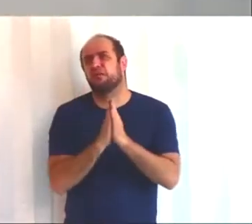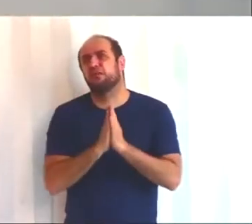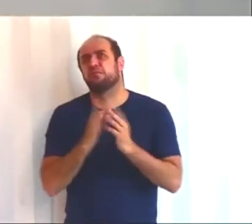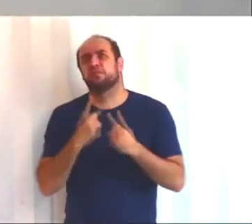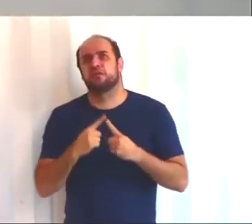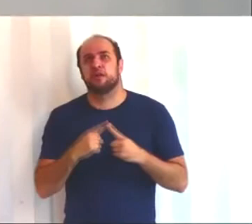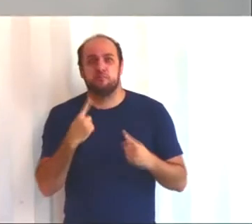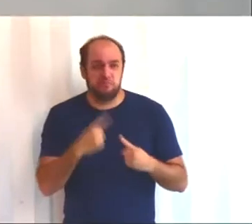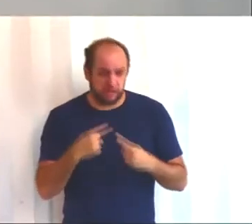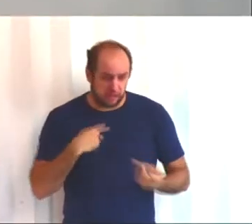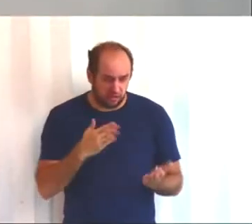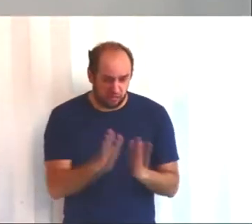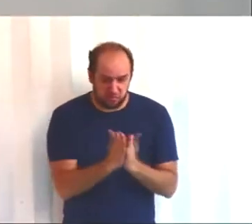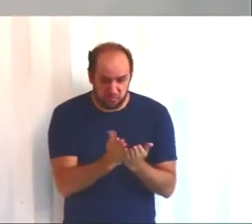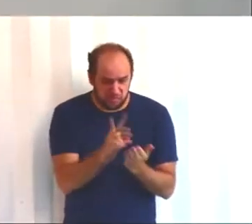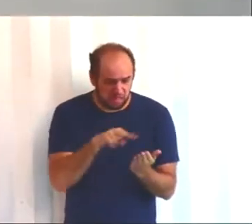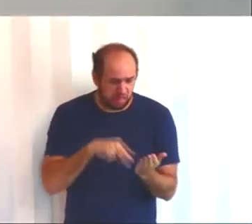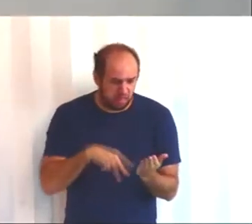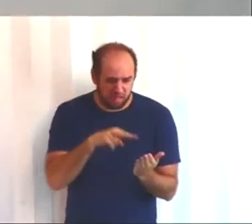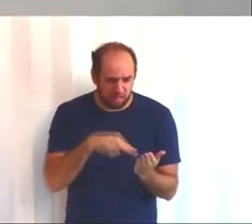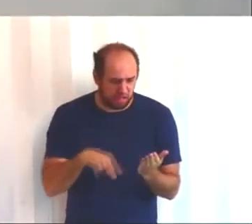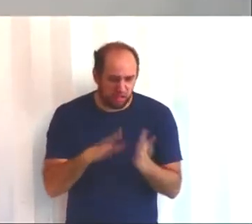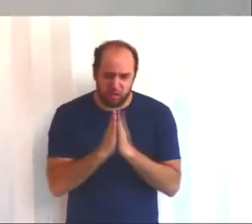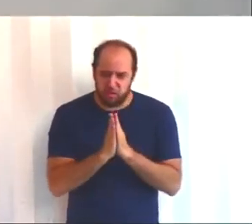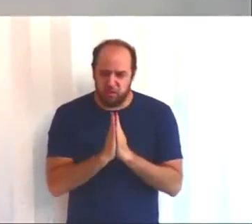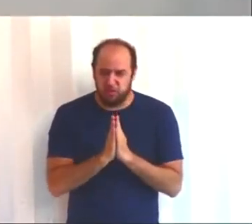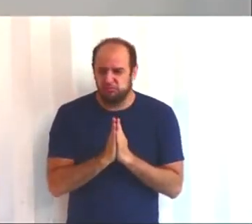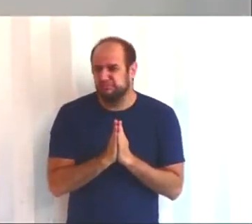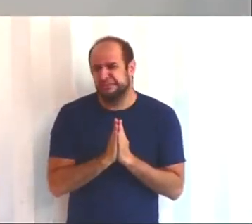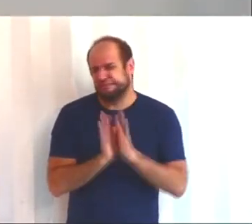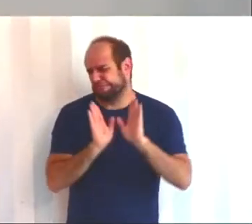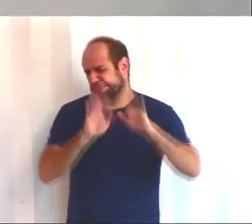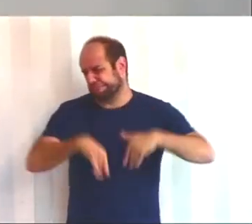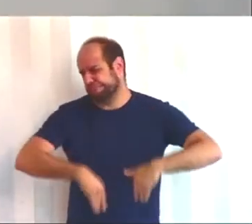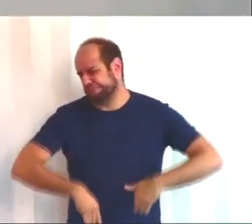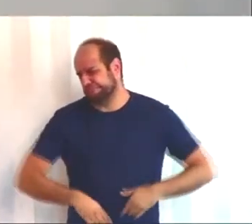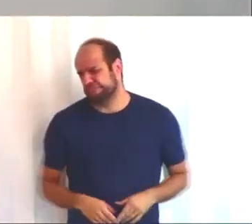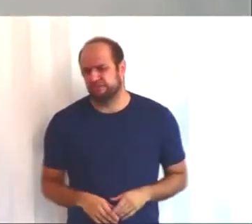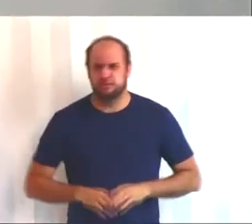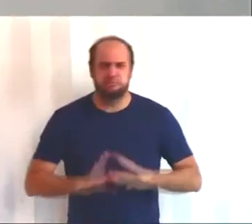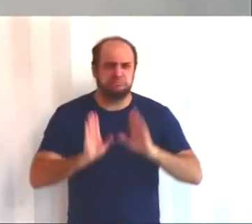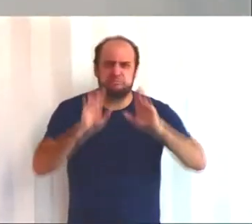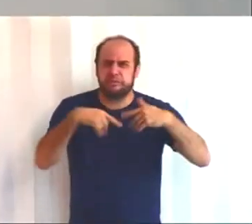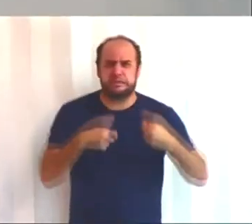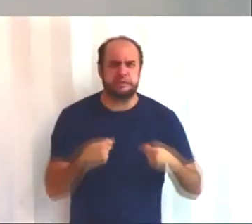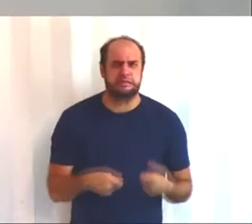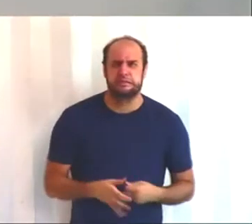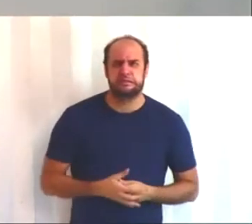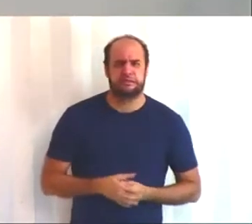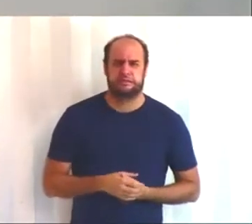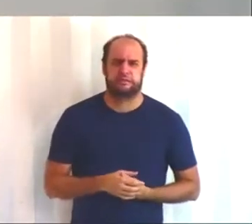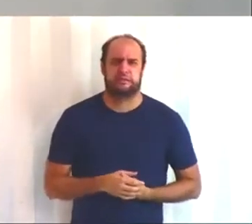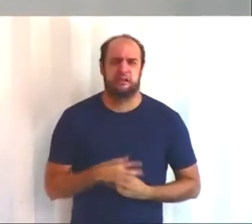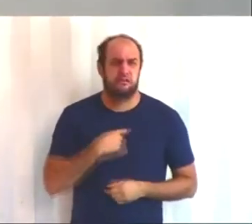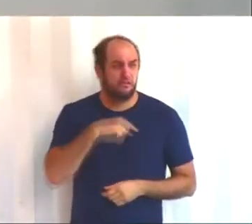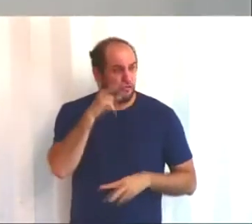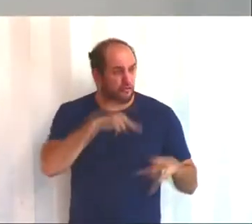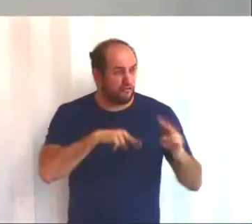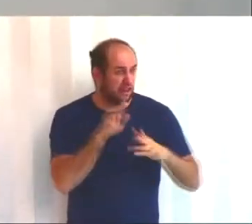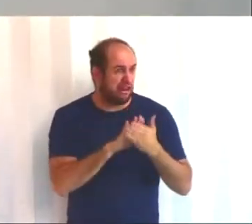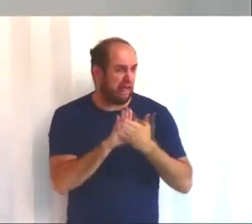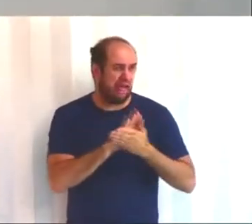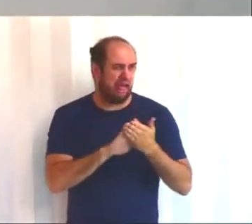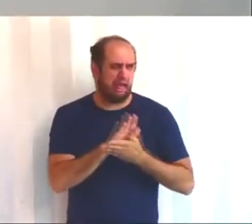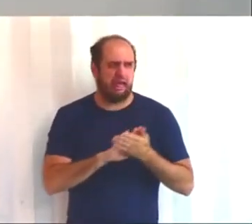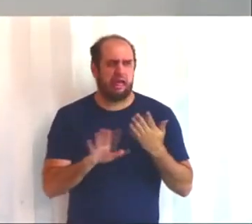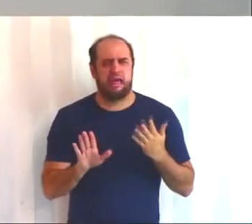devocional com Deus? Não preciso de nada disso, vou deixar até a Bíblia mais longe um pouco. Não preciso, para que os meus olhos não veem. Senão vem um